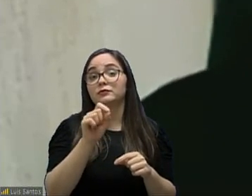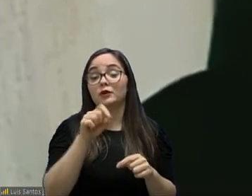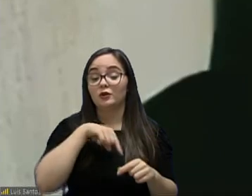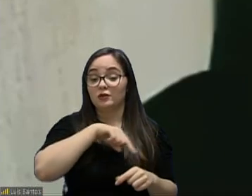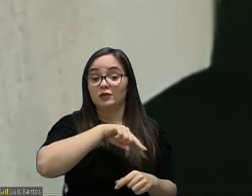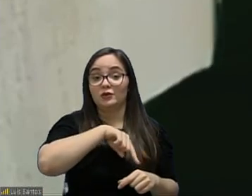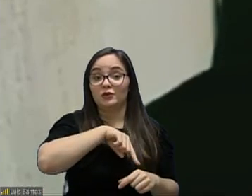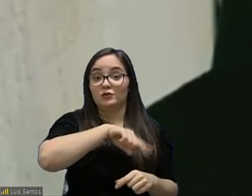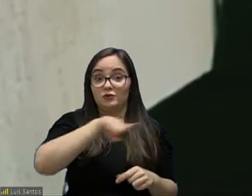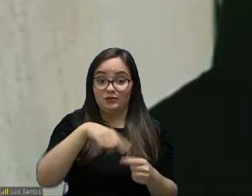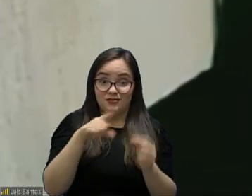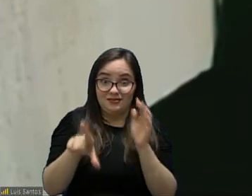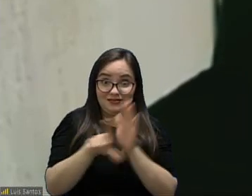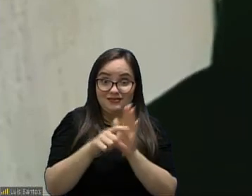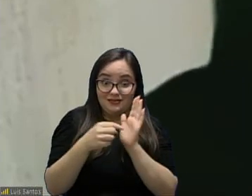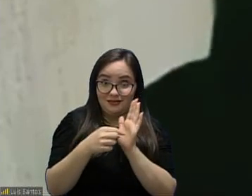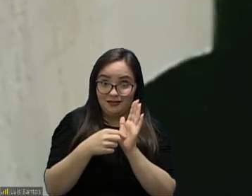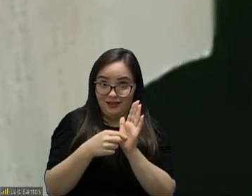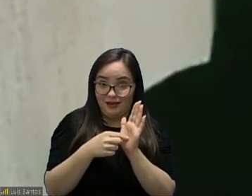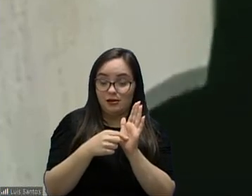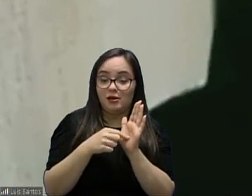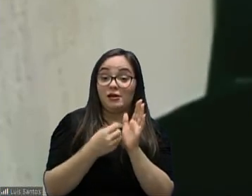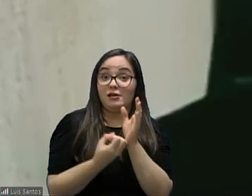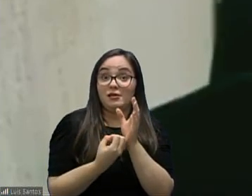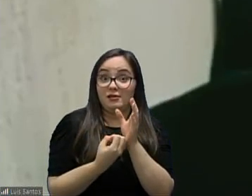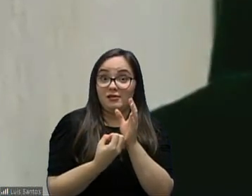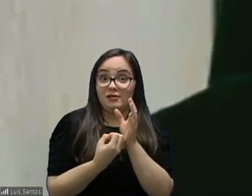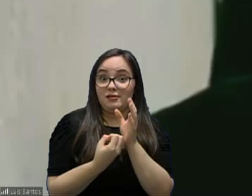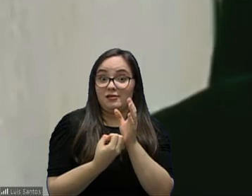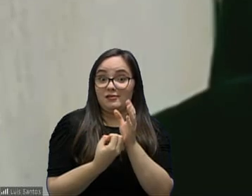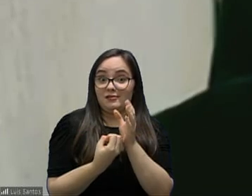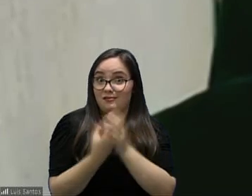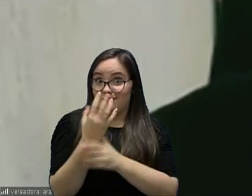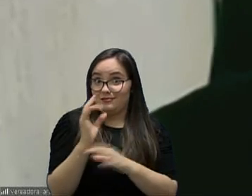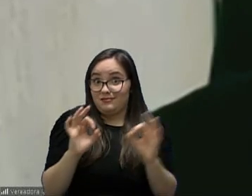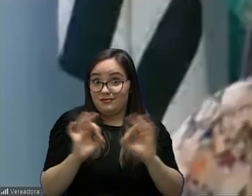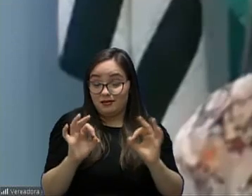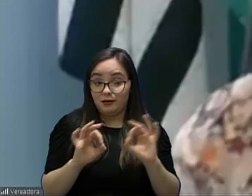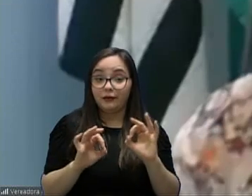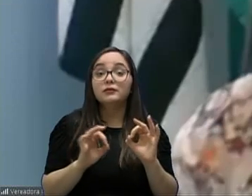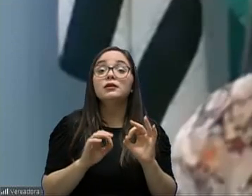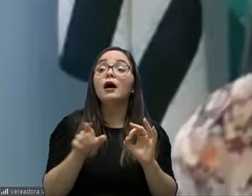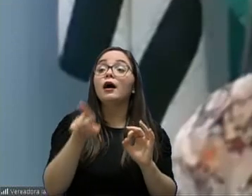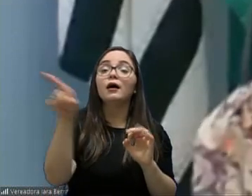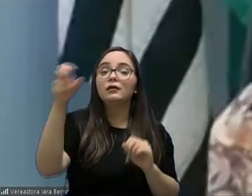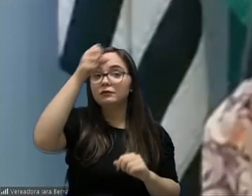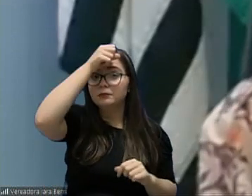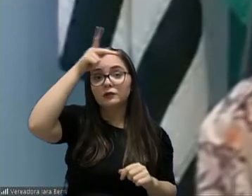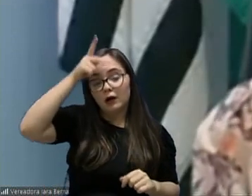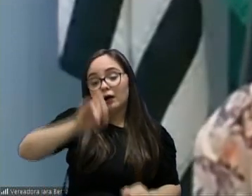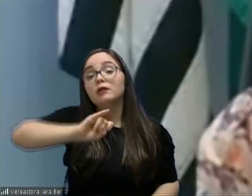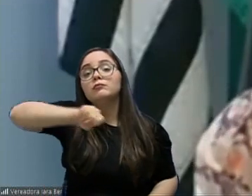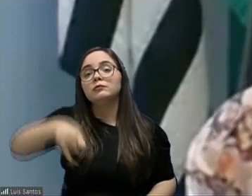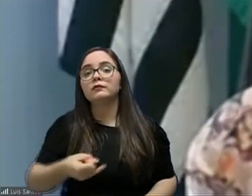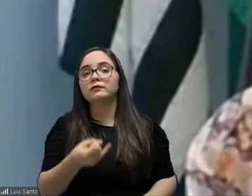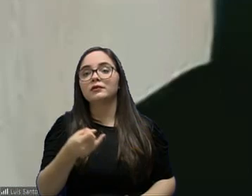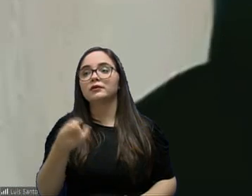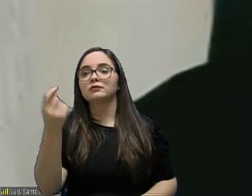não destinar a emenda para as entidades. Nós temos esse problema também, vereadora Iara.